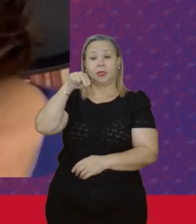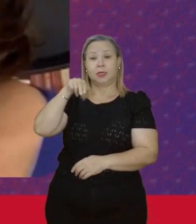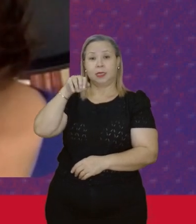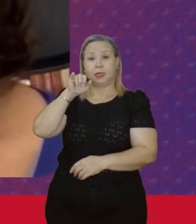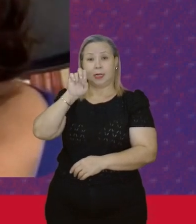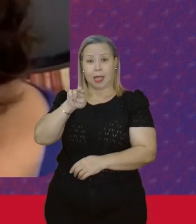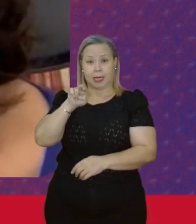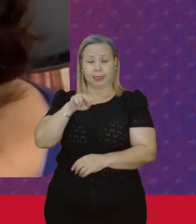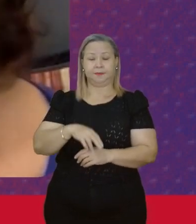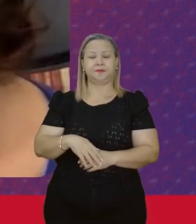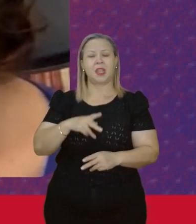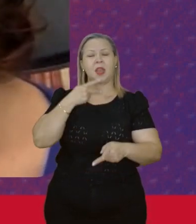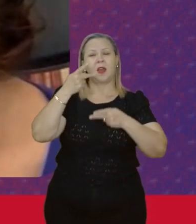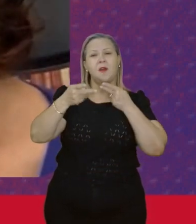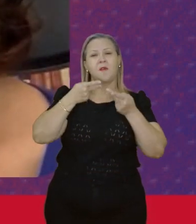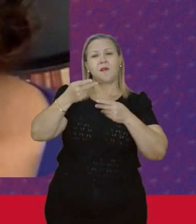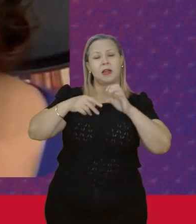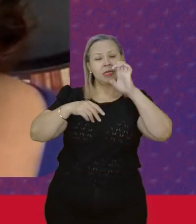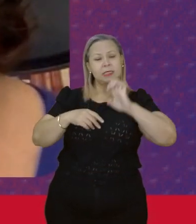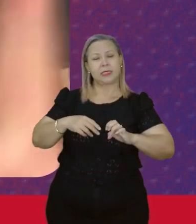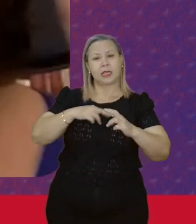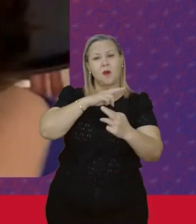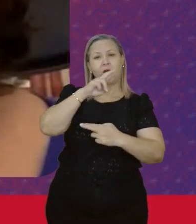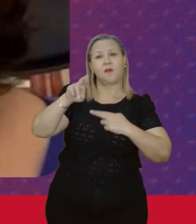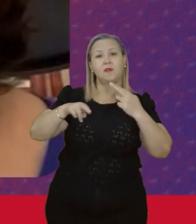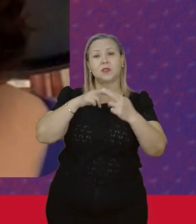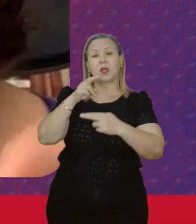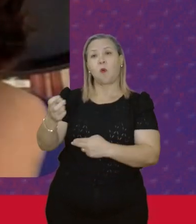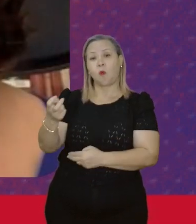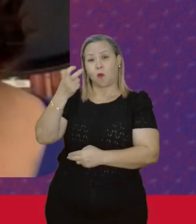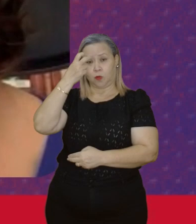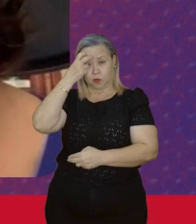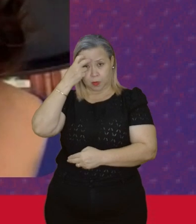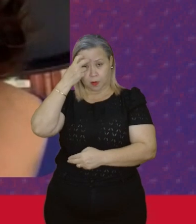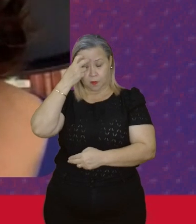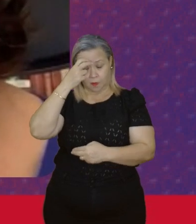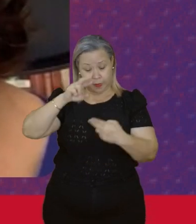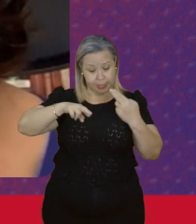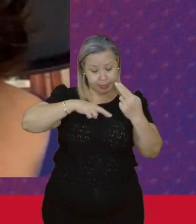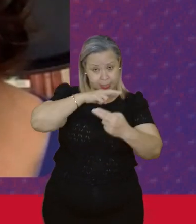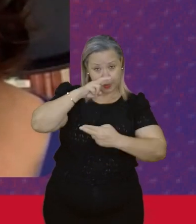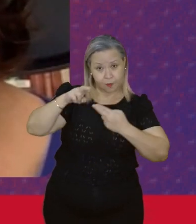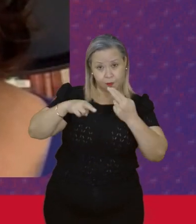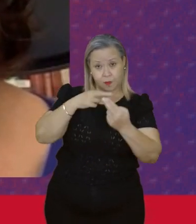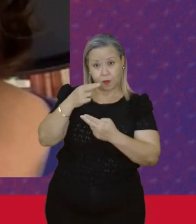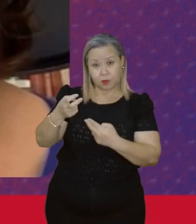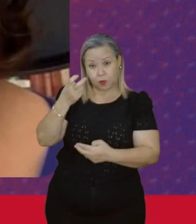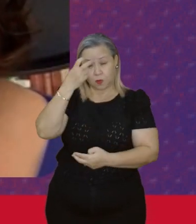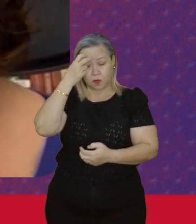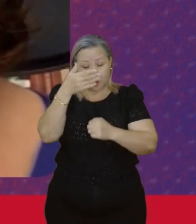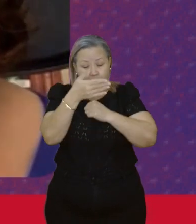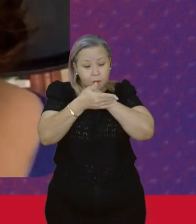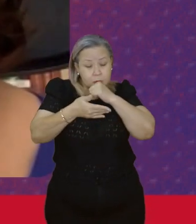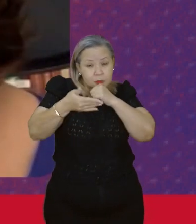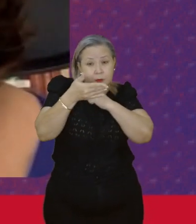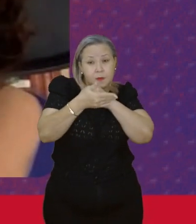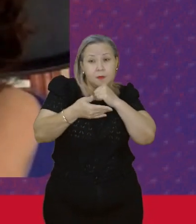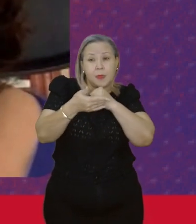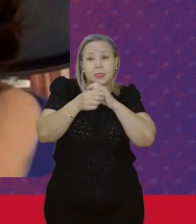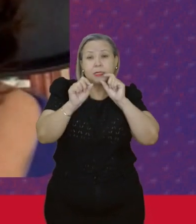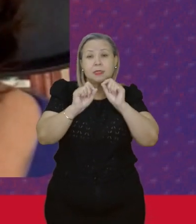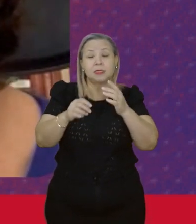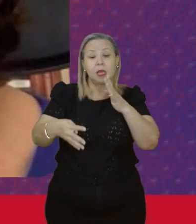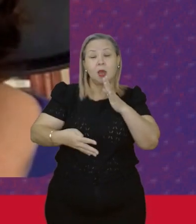Eles dizem que a esquerda quer uma revolução cultural. E essa revolução cultural está baseada em